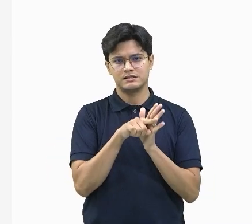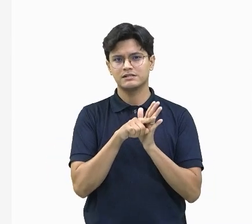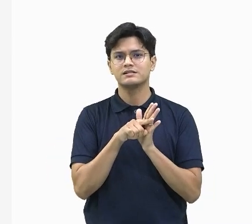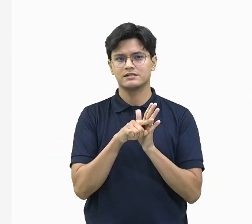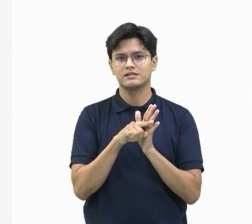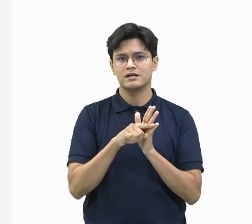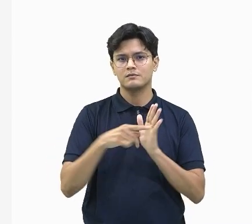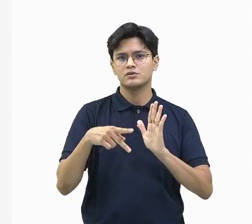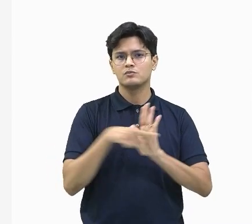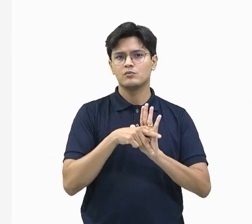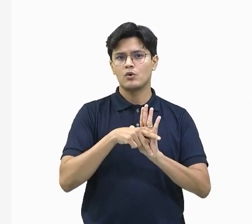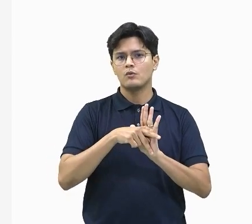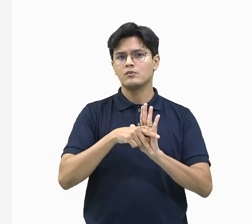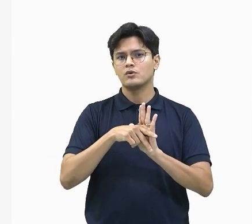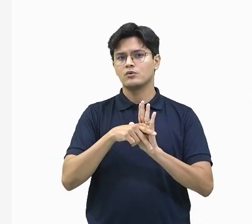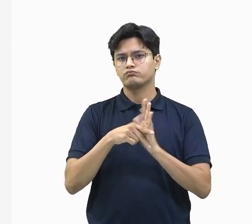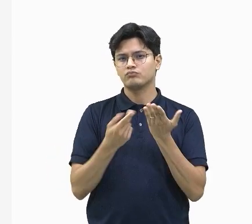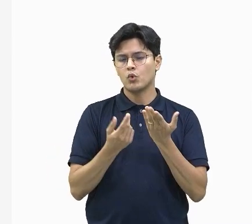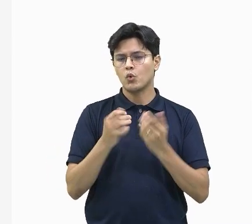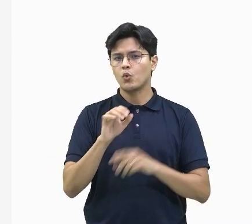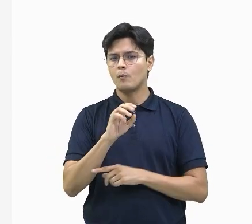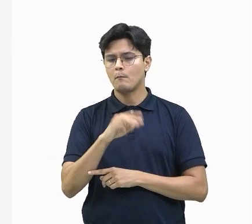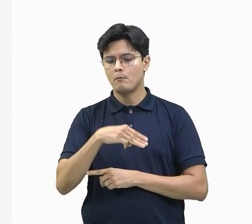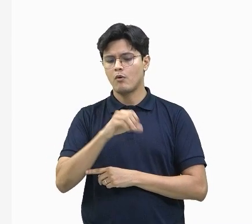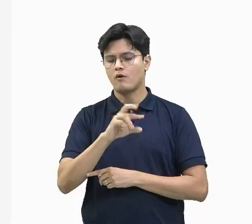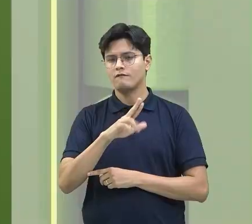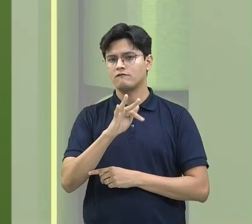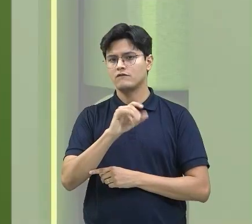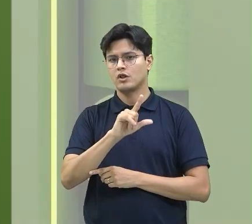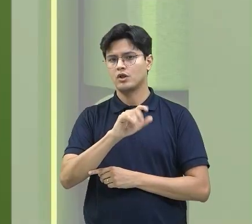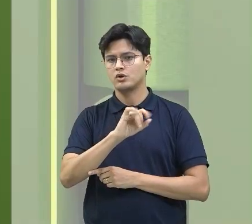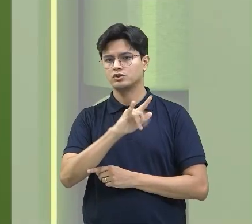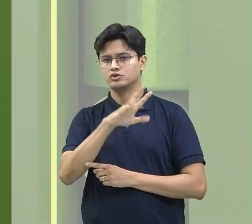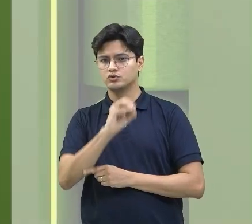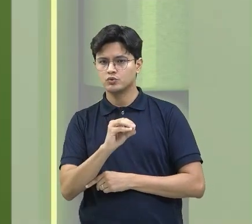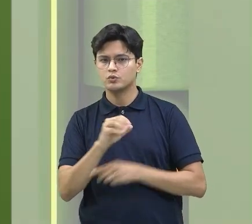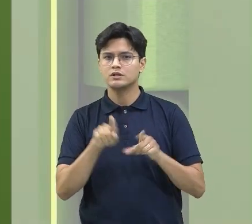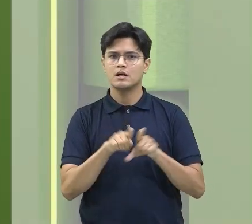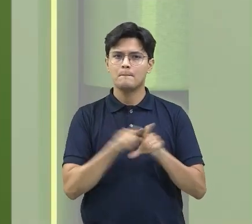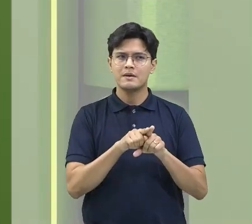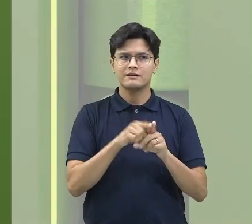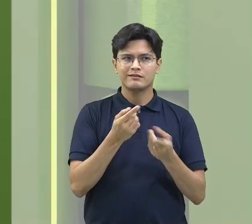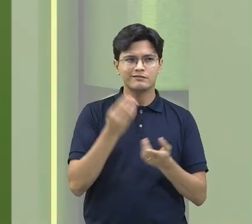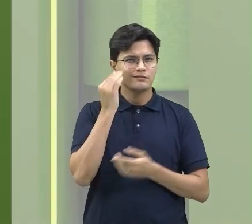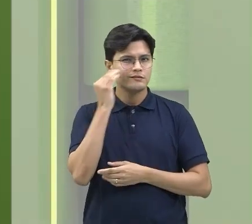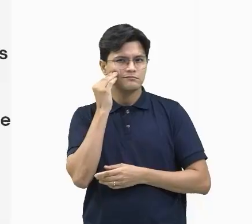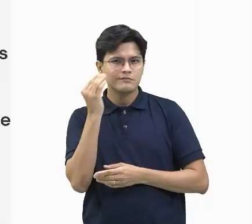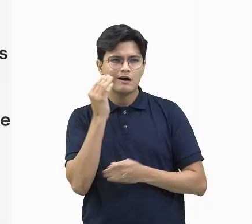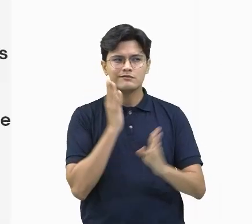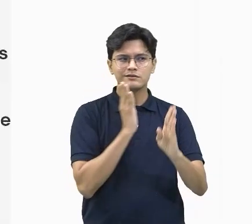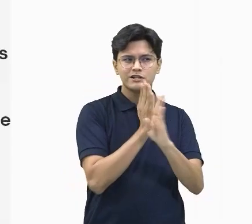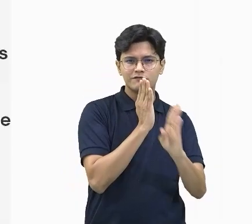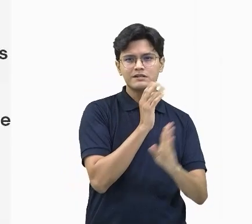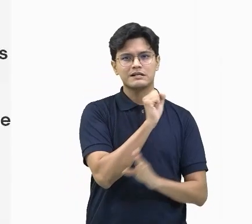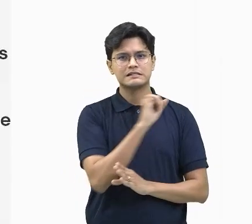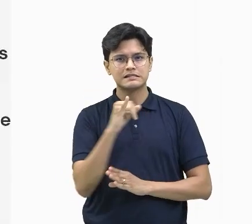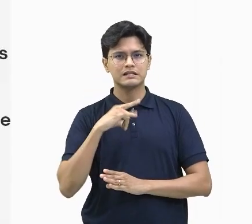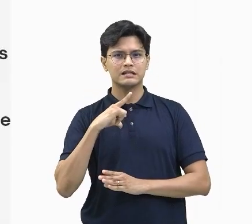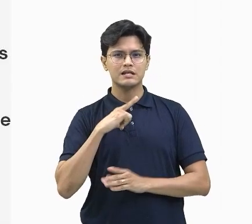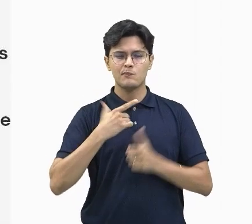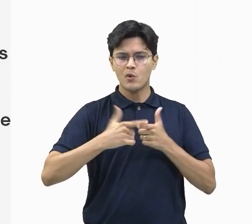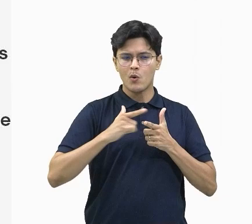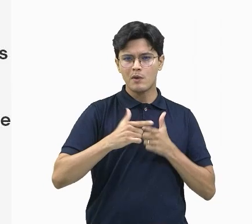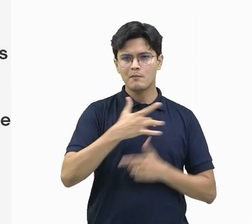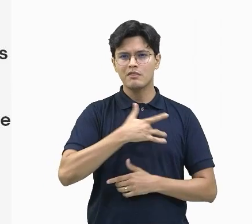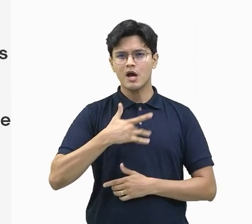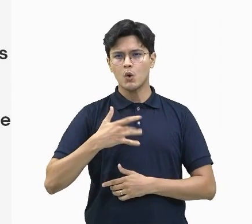não vai nascer, né, não apresentar algumas características neurológicas que vão necessitar de acompanhamento. Já no terceiro trimestre